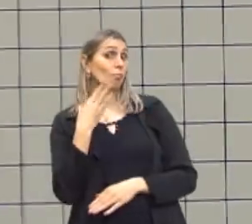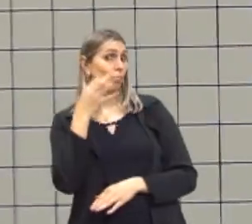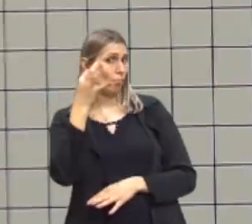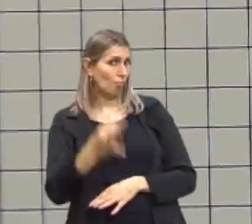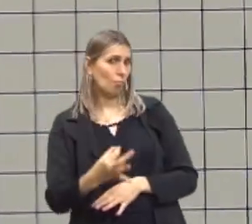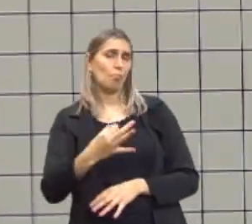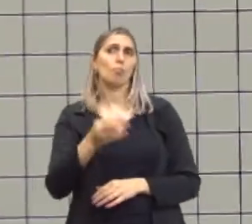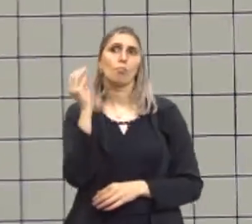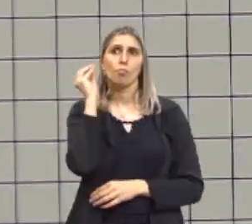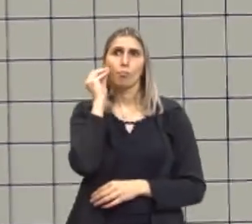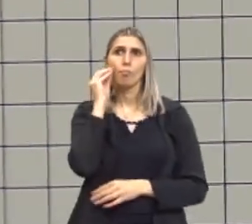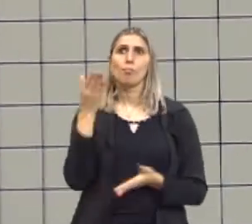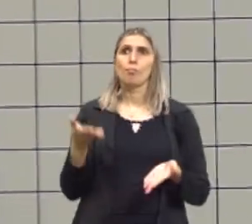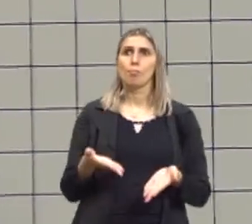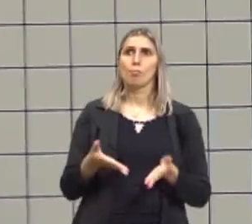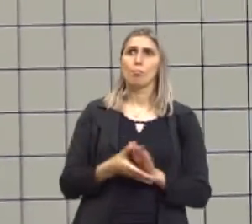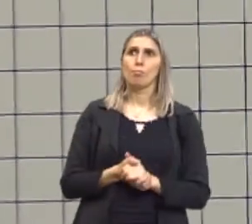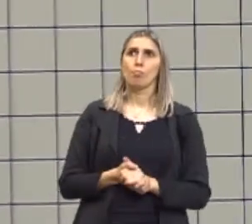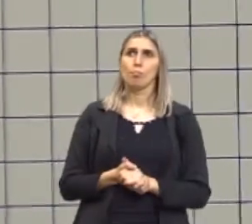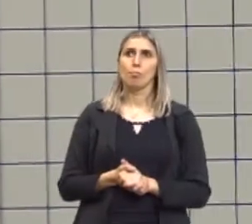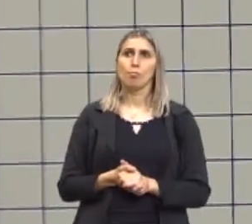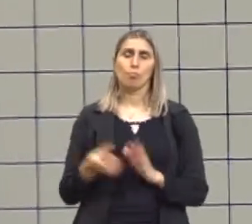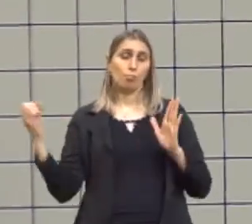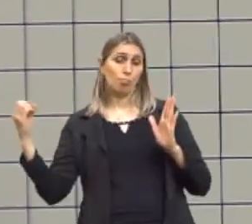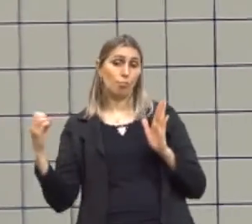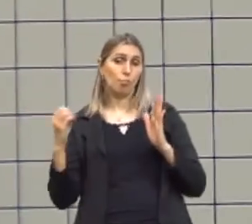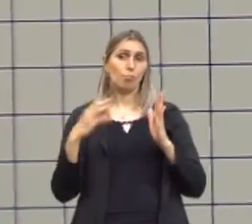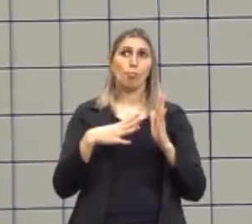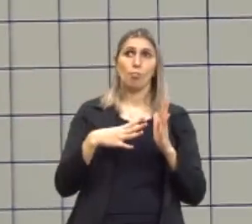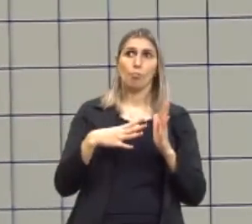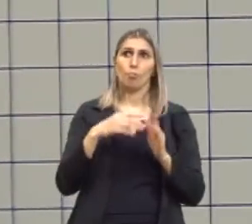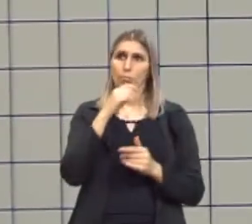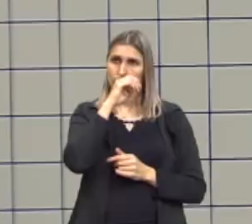fazer o experimento. Eu vou ligar esse feixe de laser.